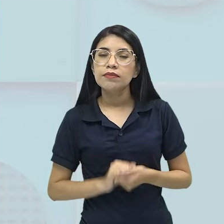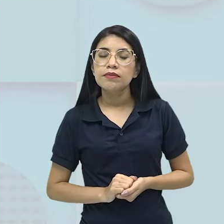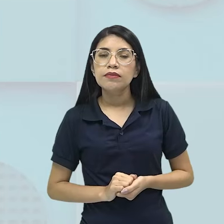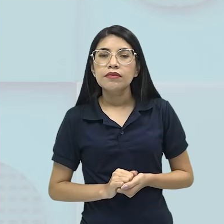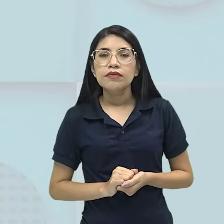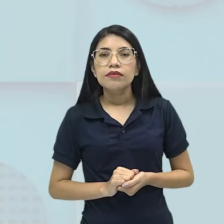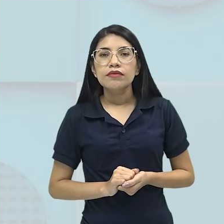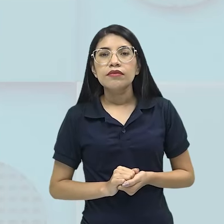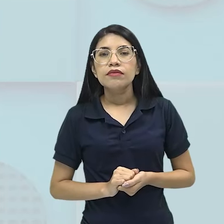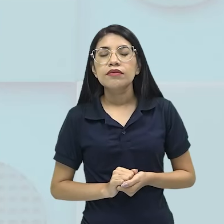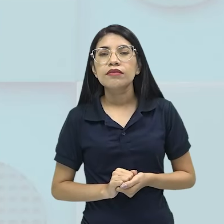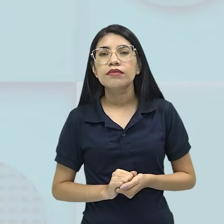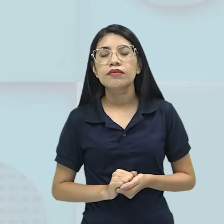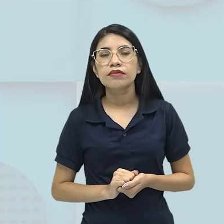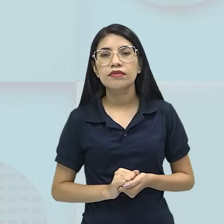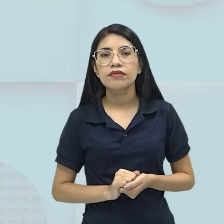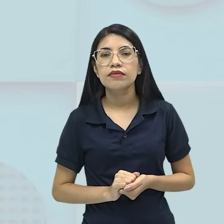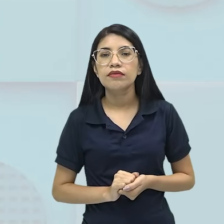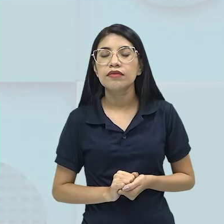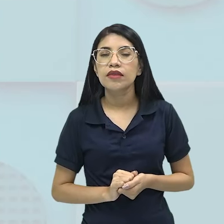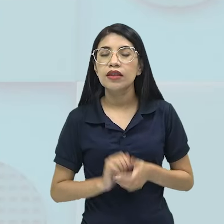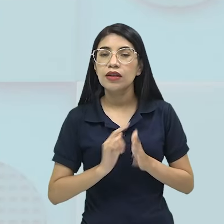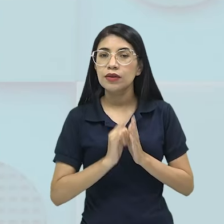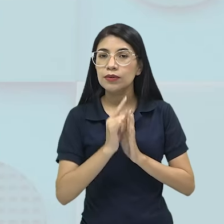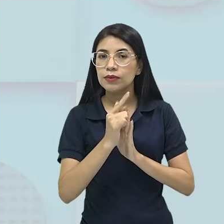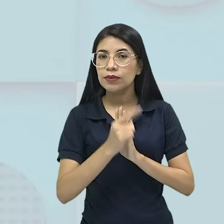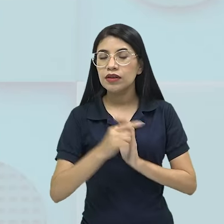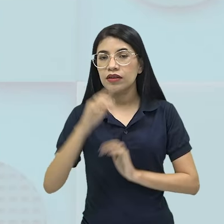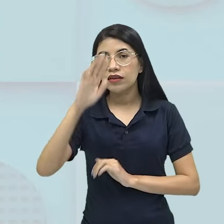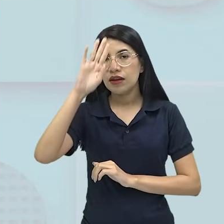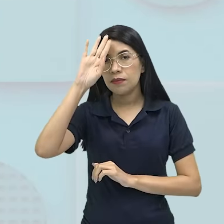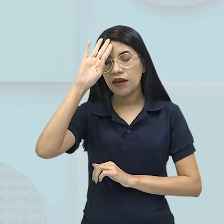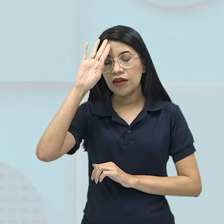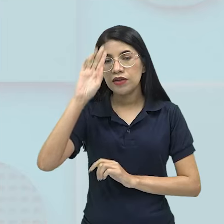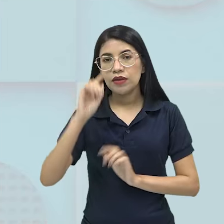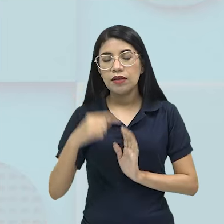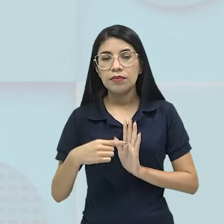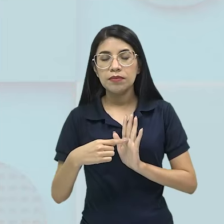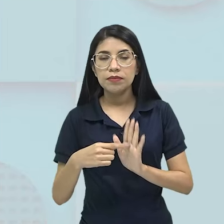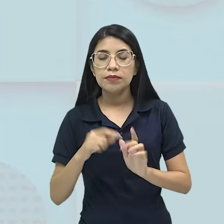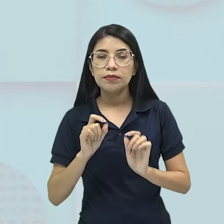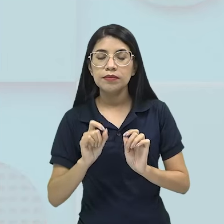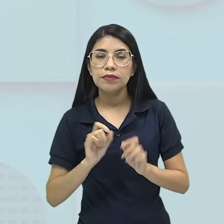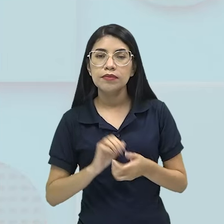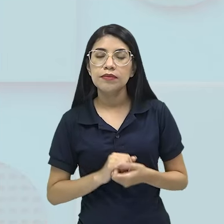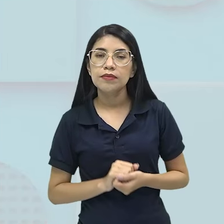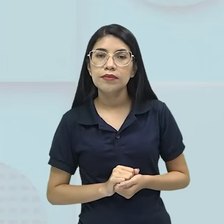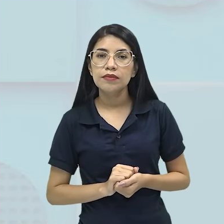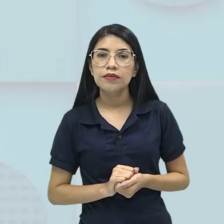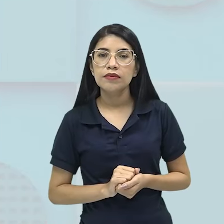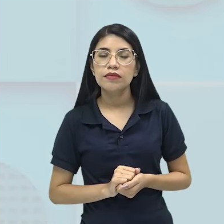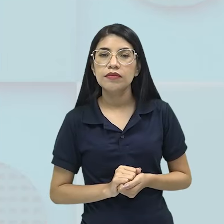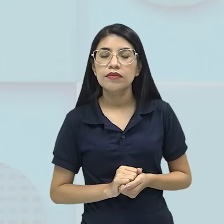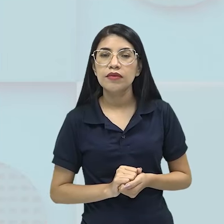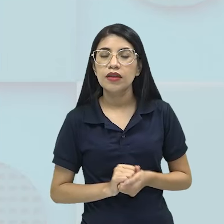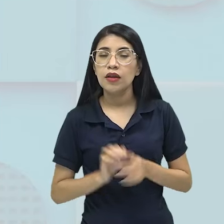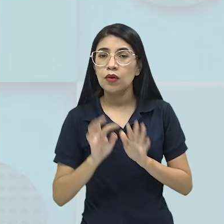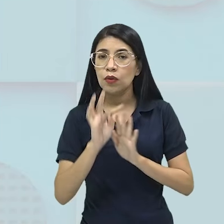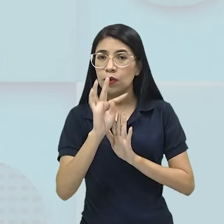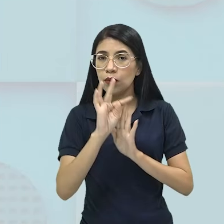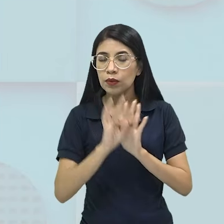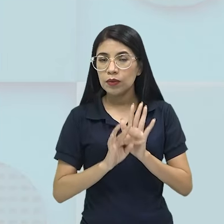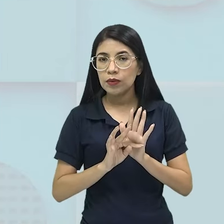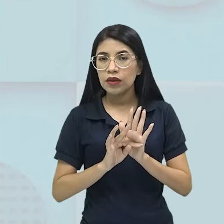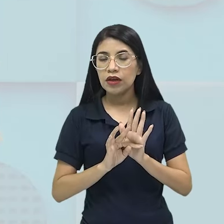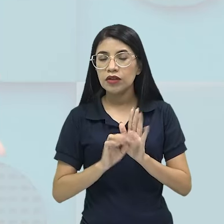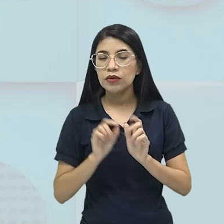guerreiros. Já no gênero dramático, o que é que você tem? Você tem a palavra ali que é